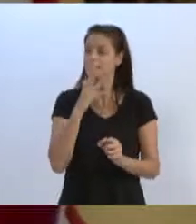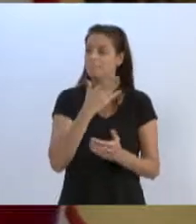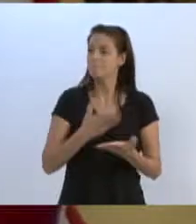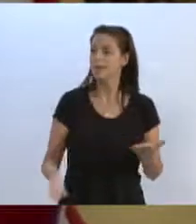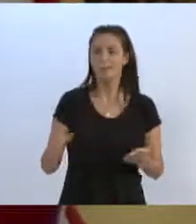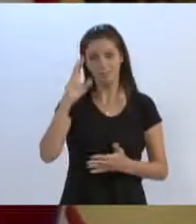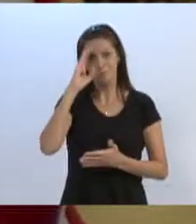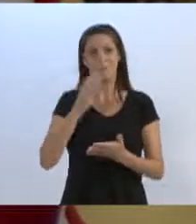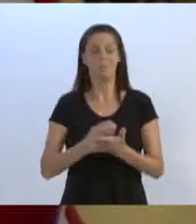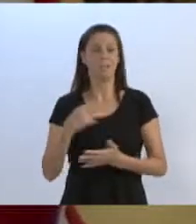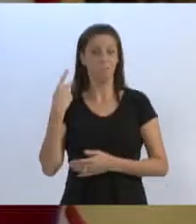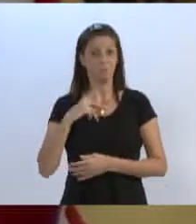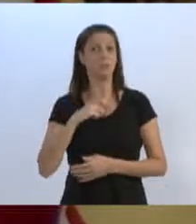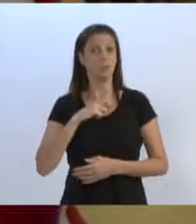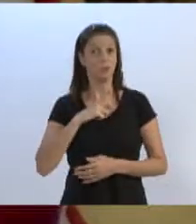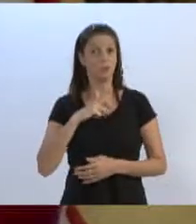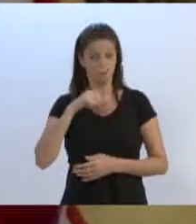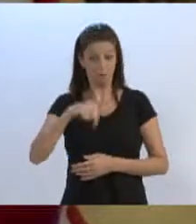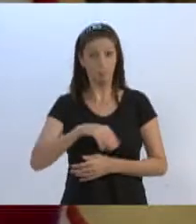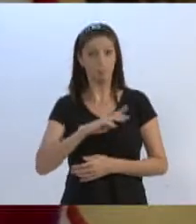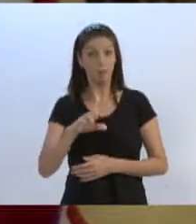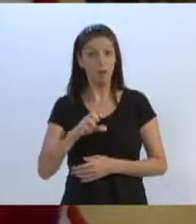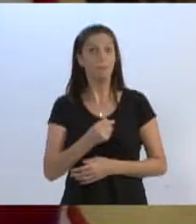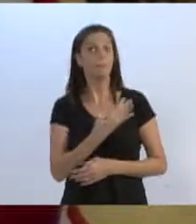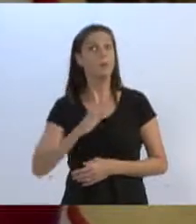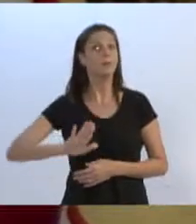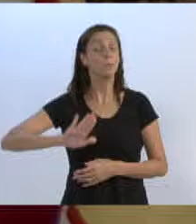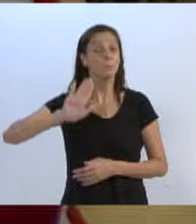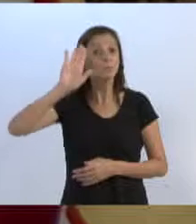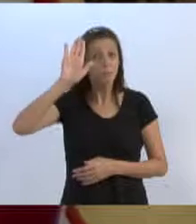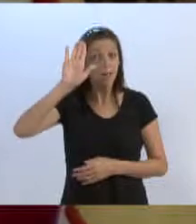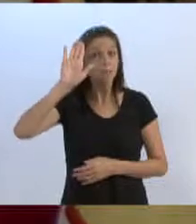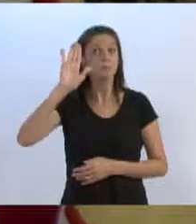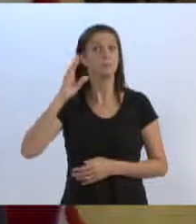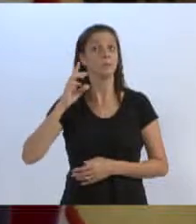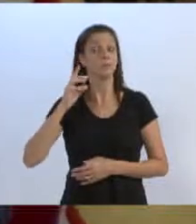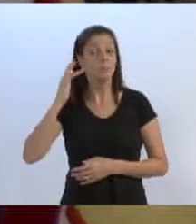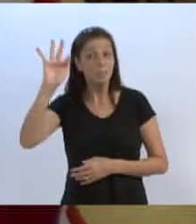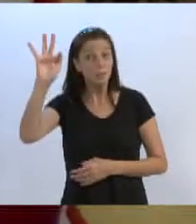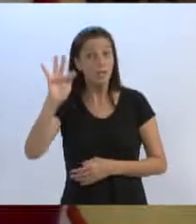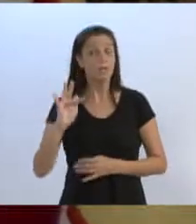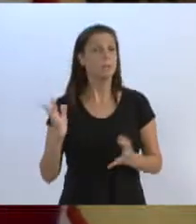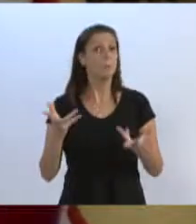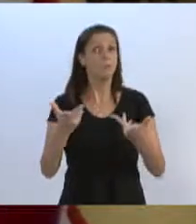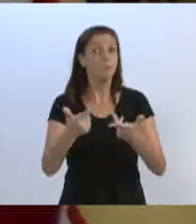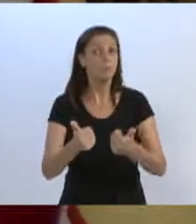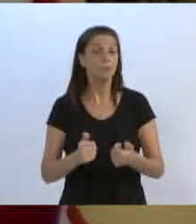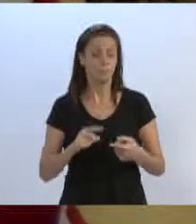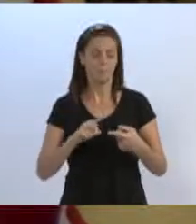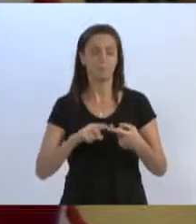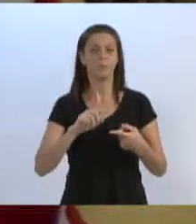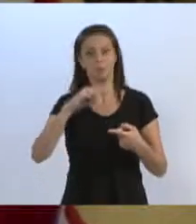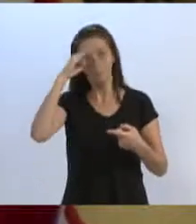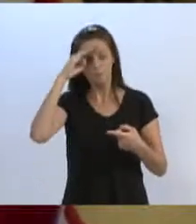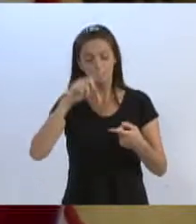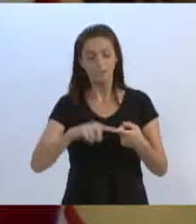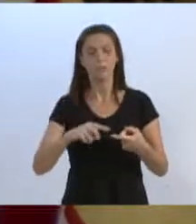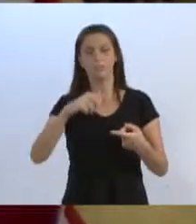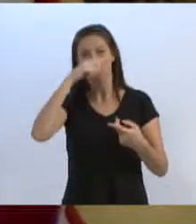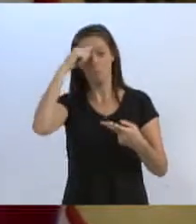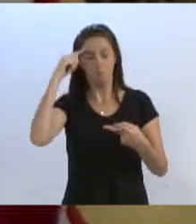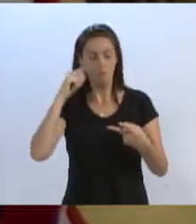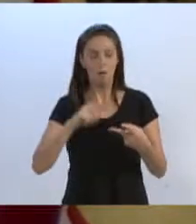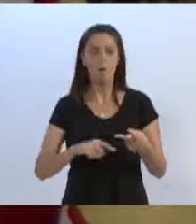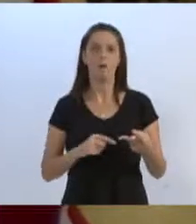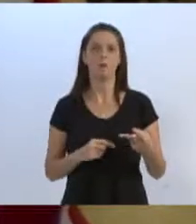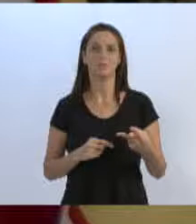excelentes candidatos a deputado federal aqui em Blumenau. Vereador Jovino, vereador Marcos da Rosa, até